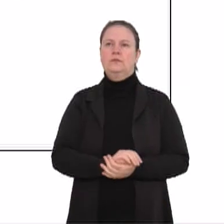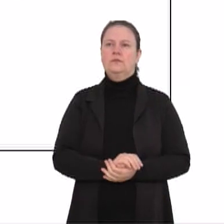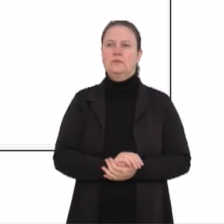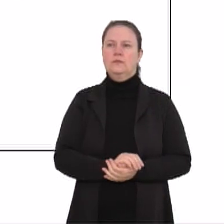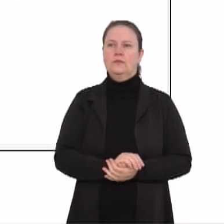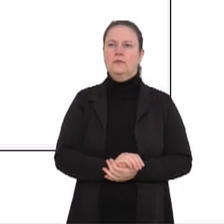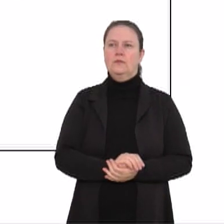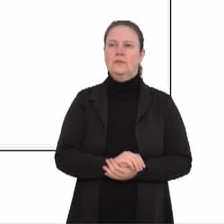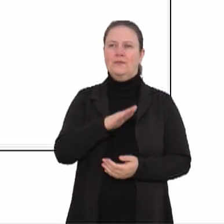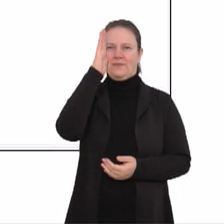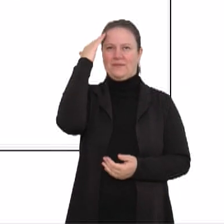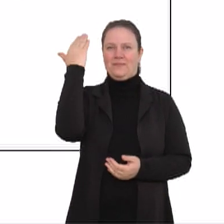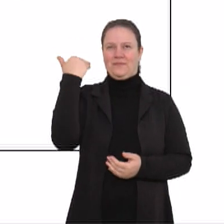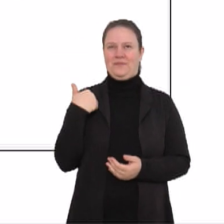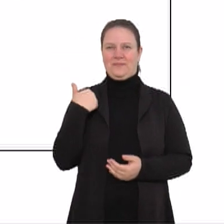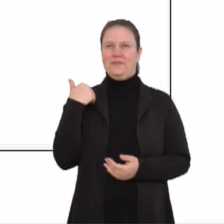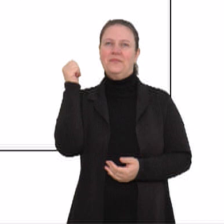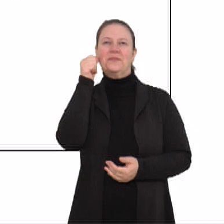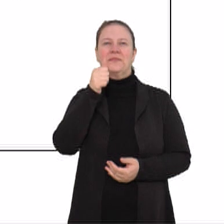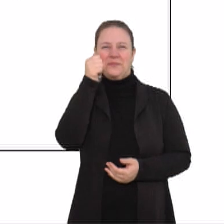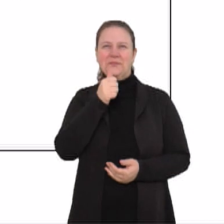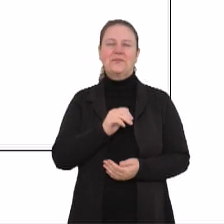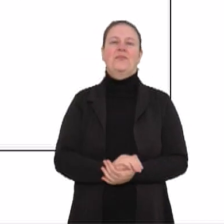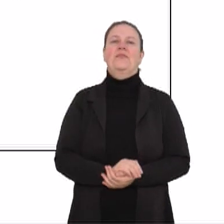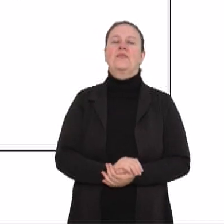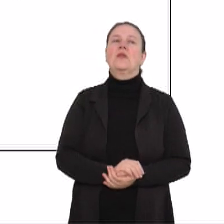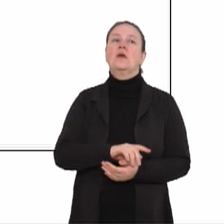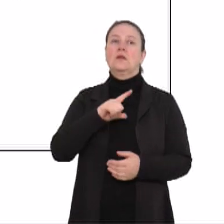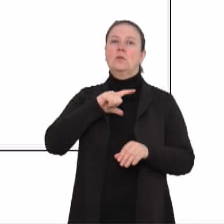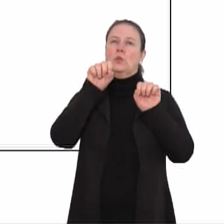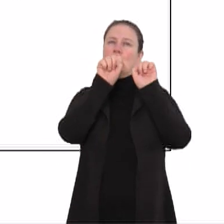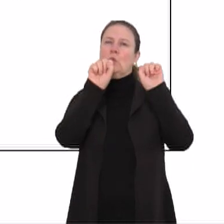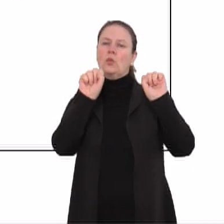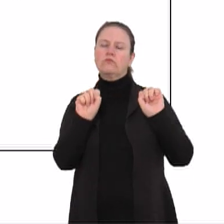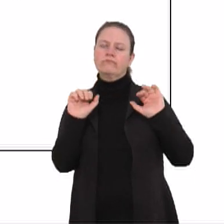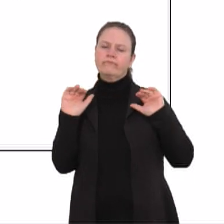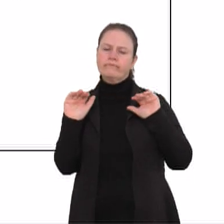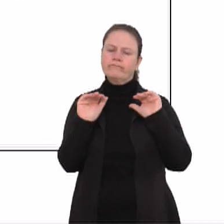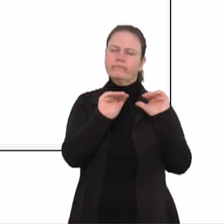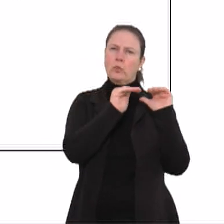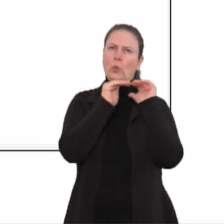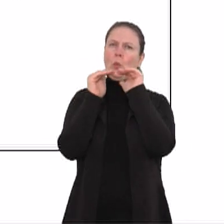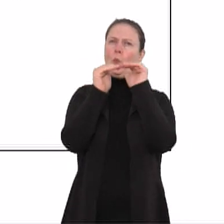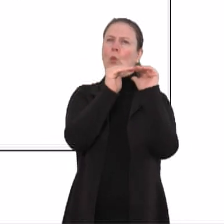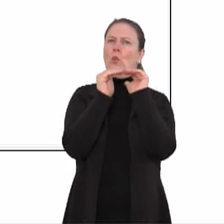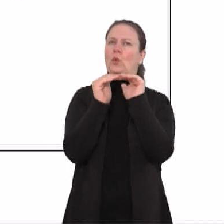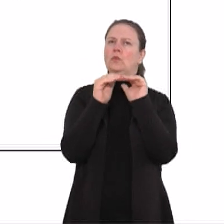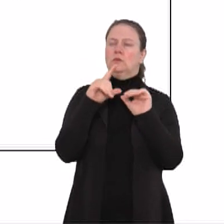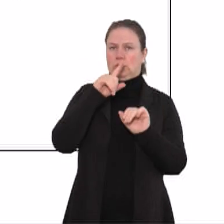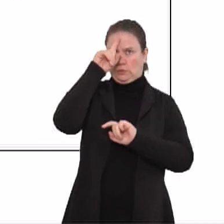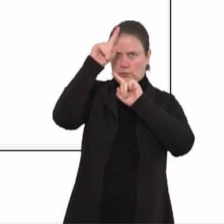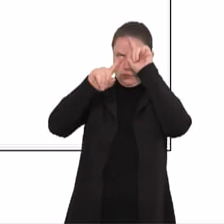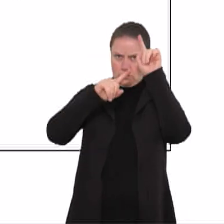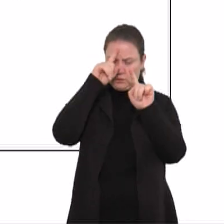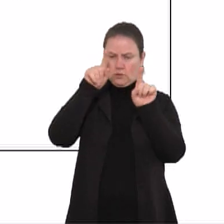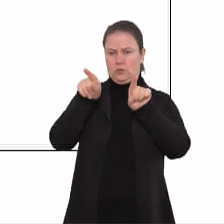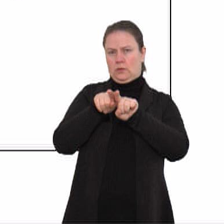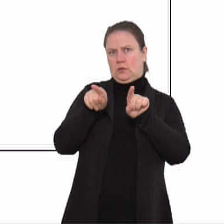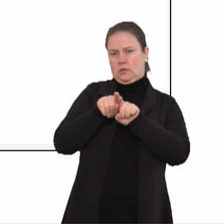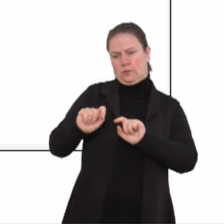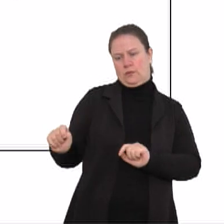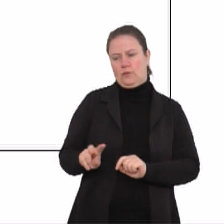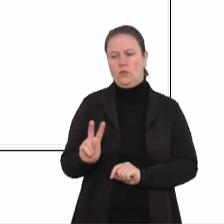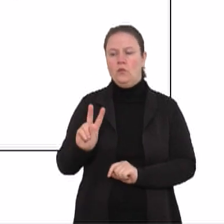É um conjunto lógico, sistemático e coerente de representações, ideias e valores, e de normas